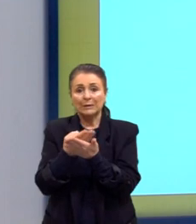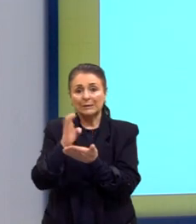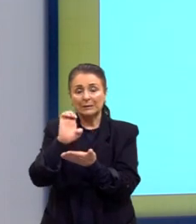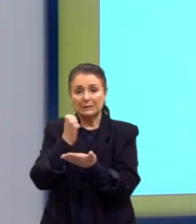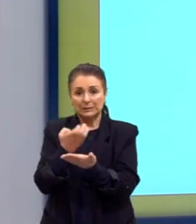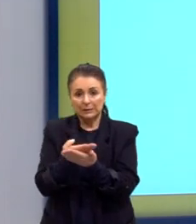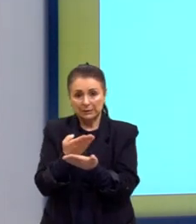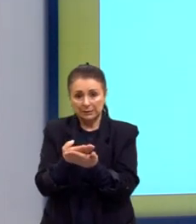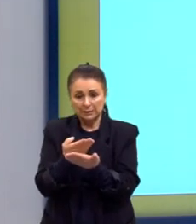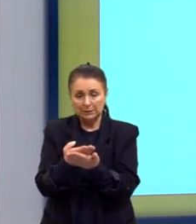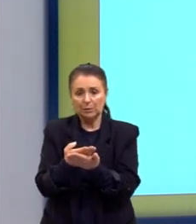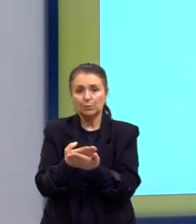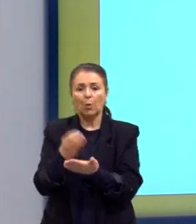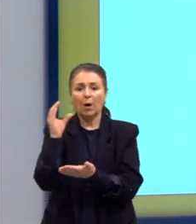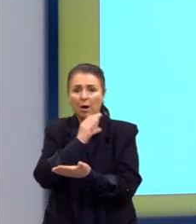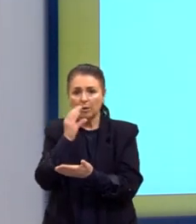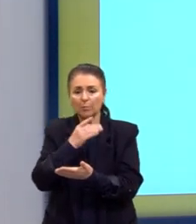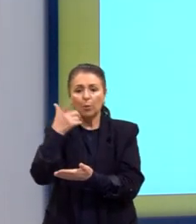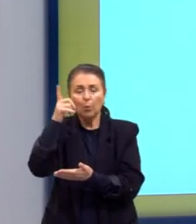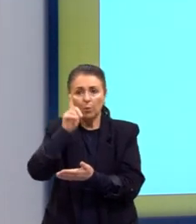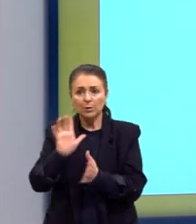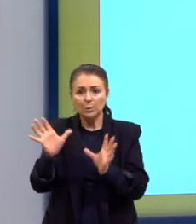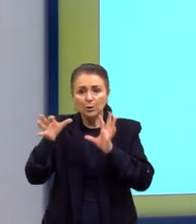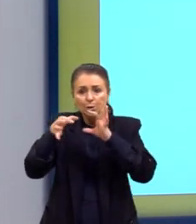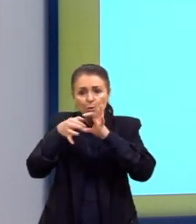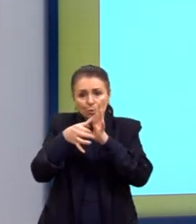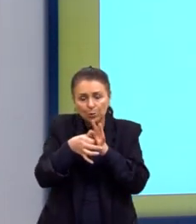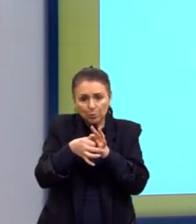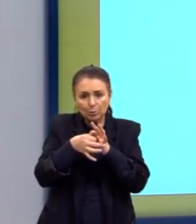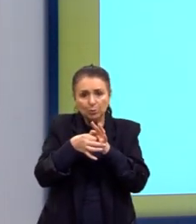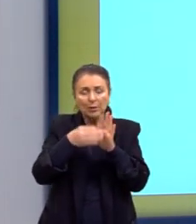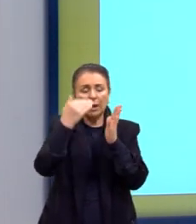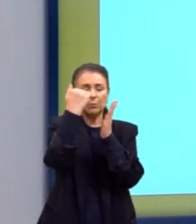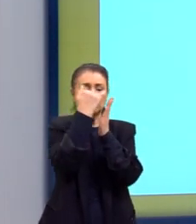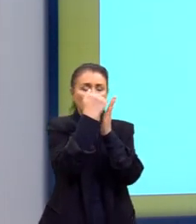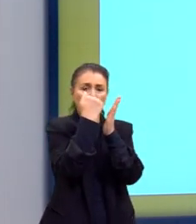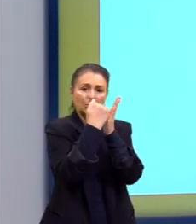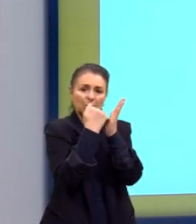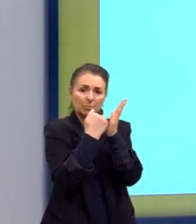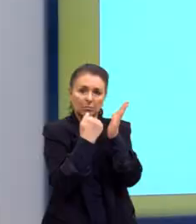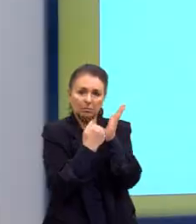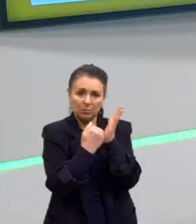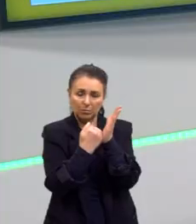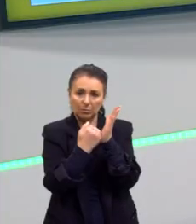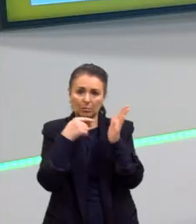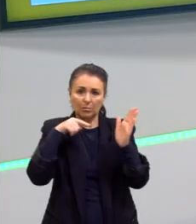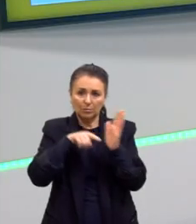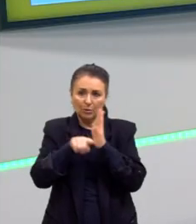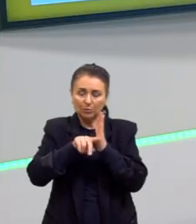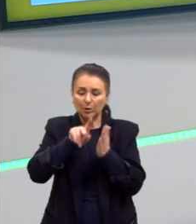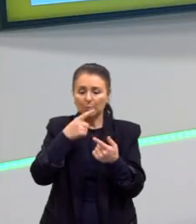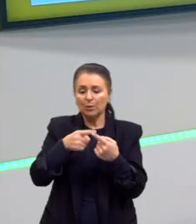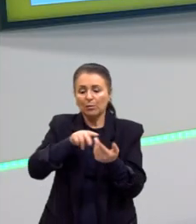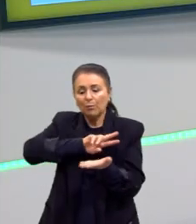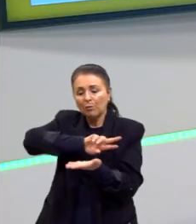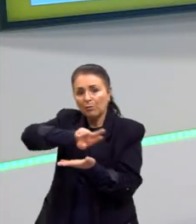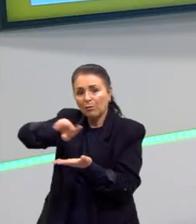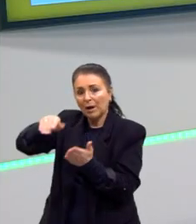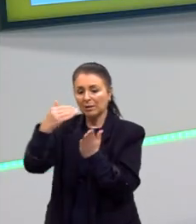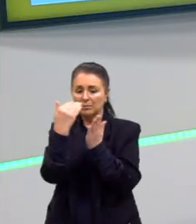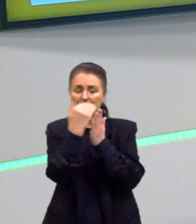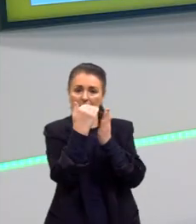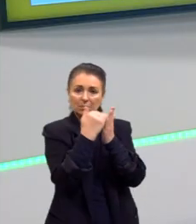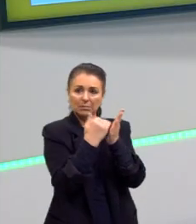aplicação bem rapidinho para gente conseguir juntar todas essas classificações não exercício só já que são várias aí tem classificação